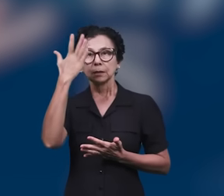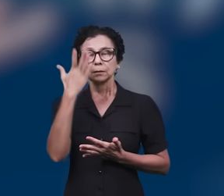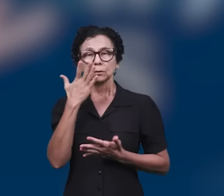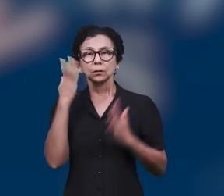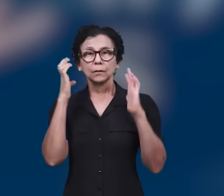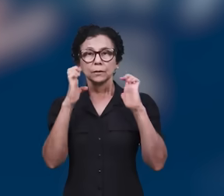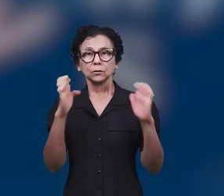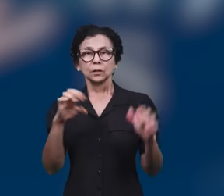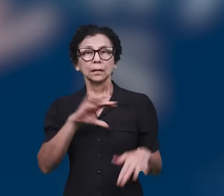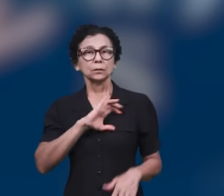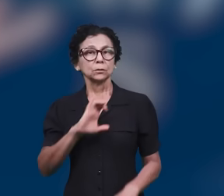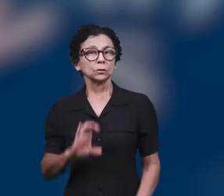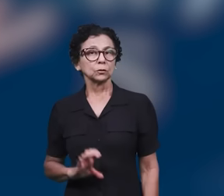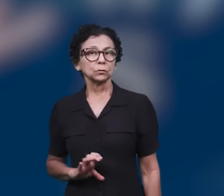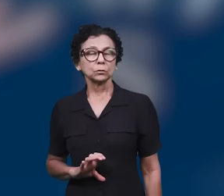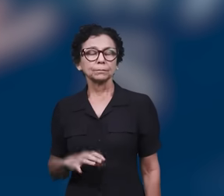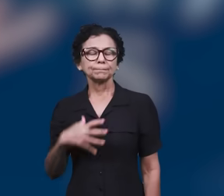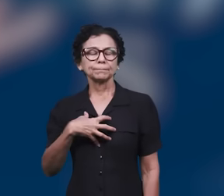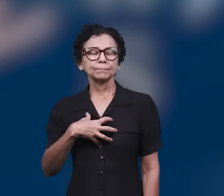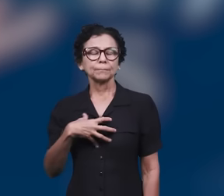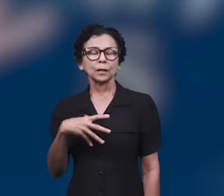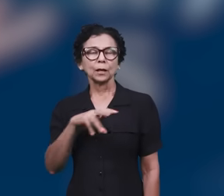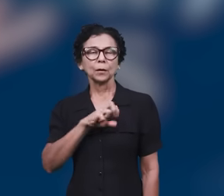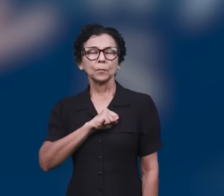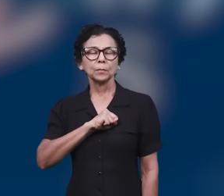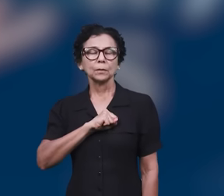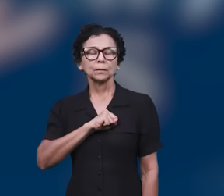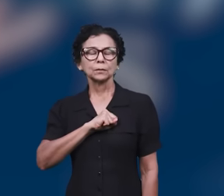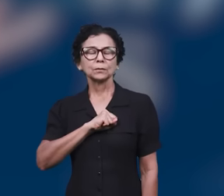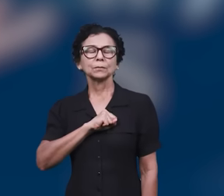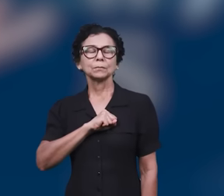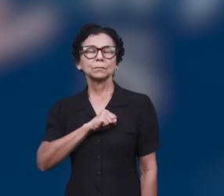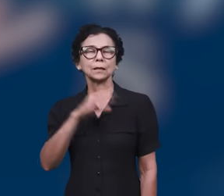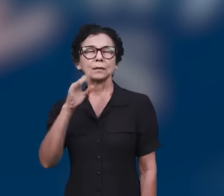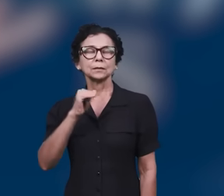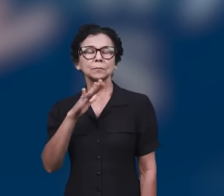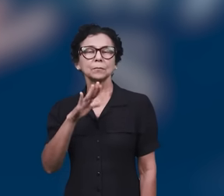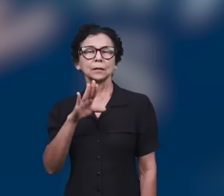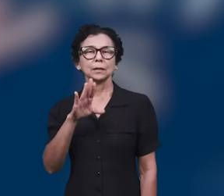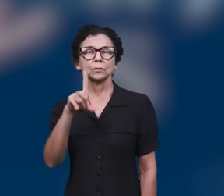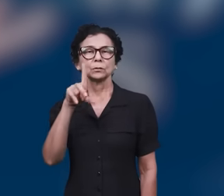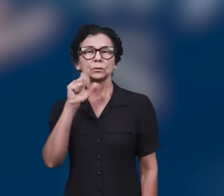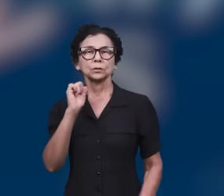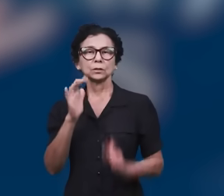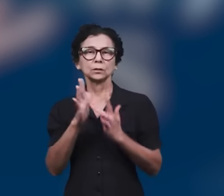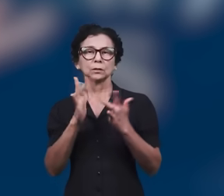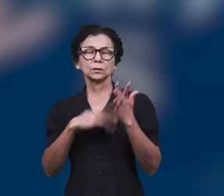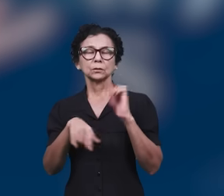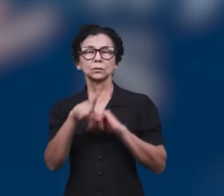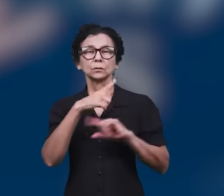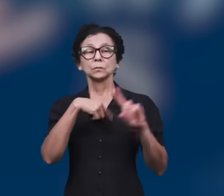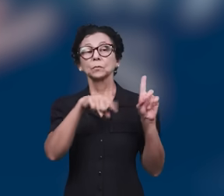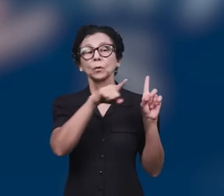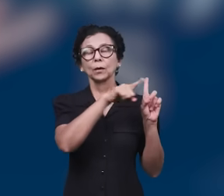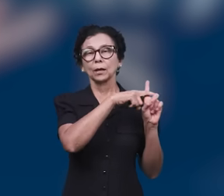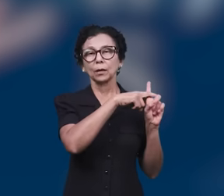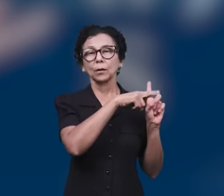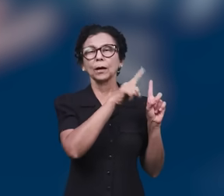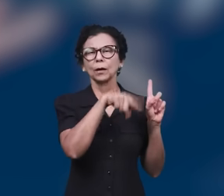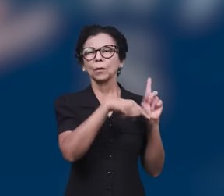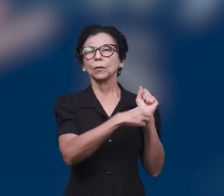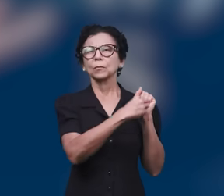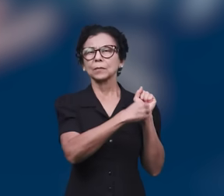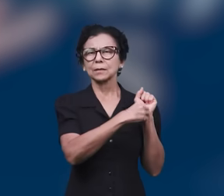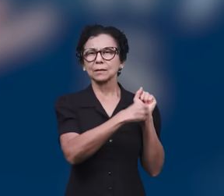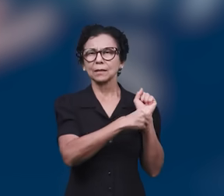que nos faz amar mais e mais o sacrifício do Senhor Jesus ali na cruz, o mistério da cruz, assim como